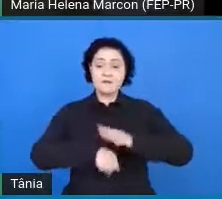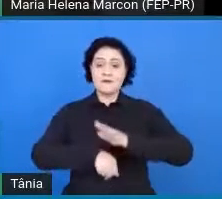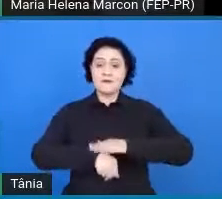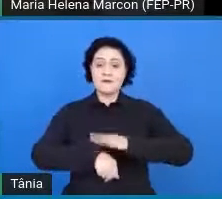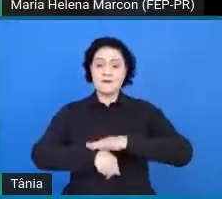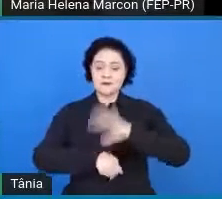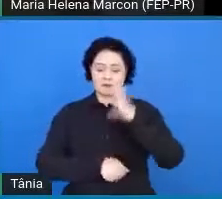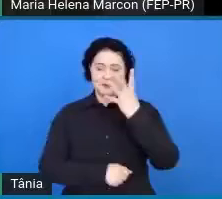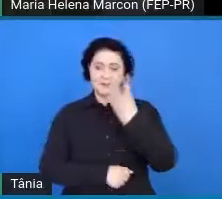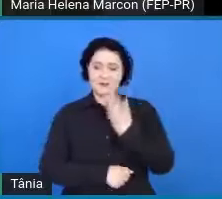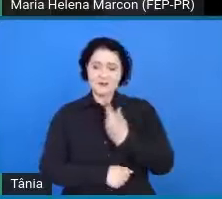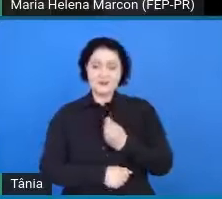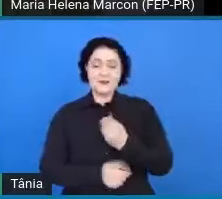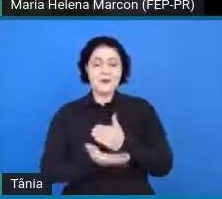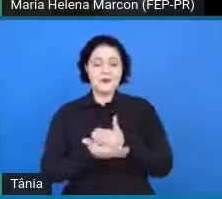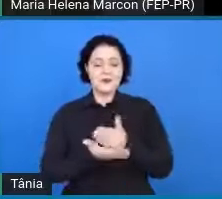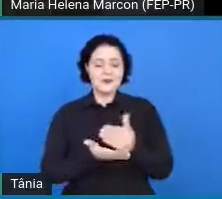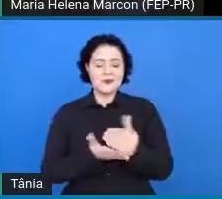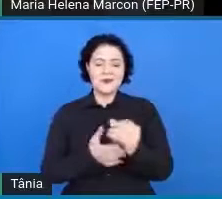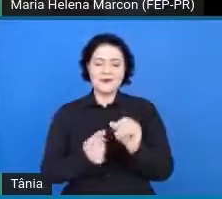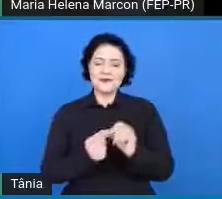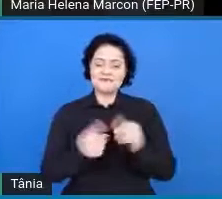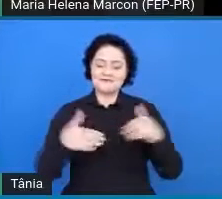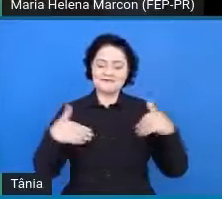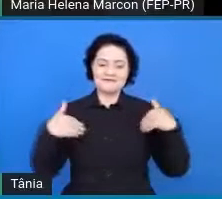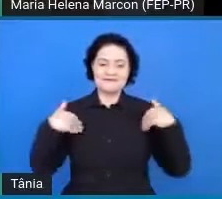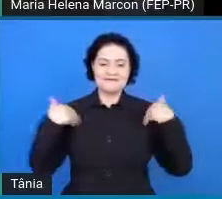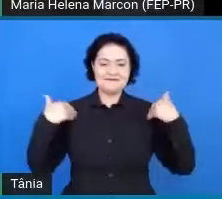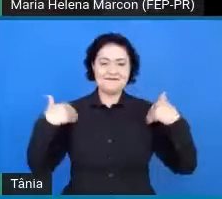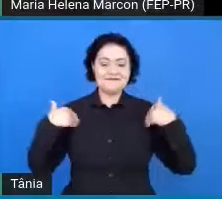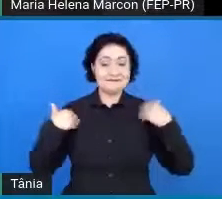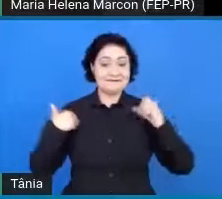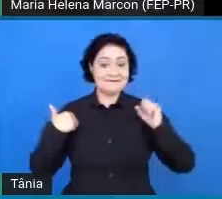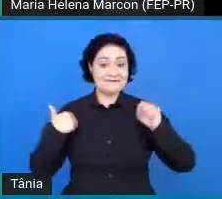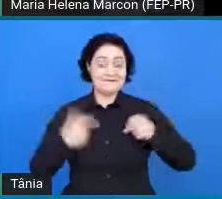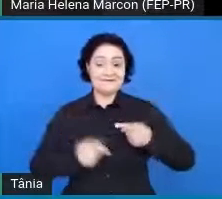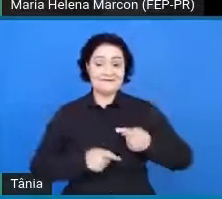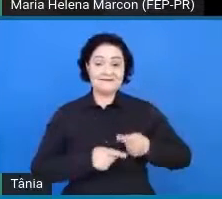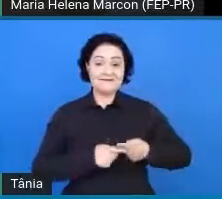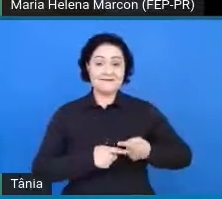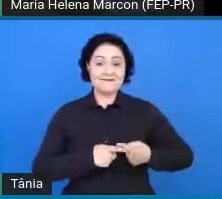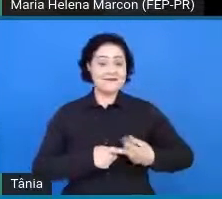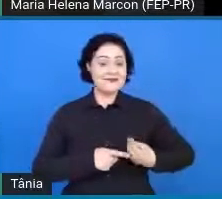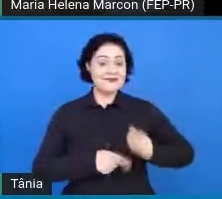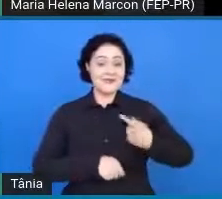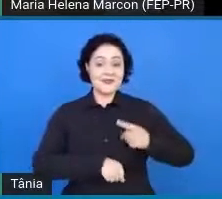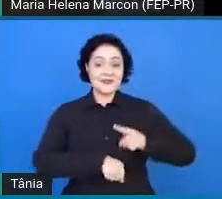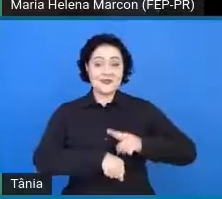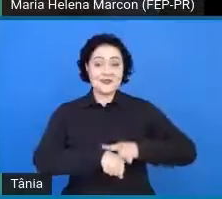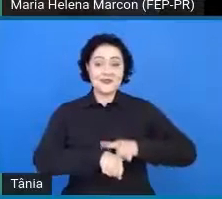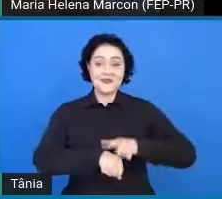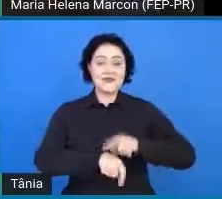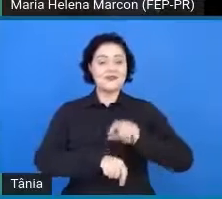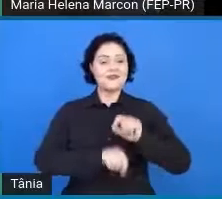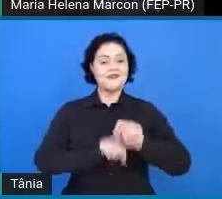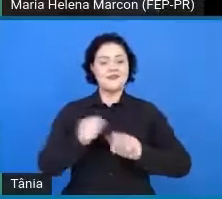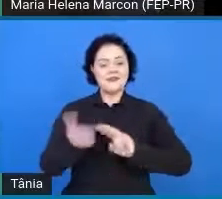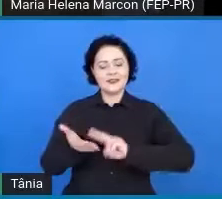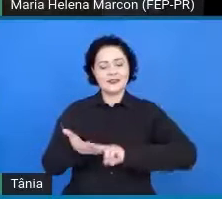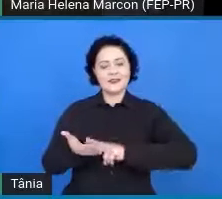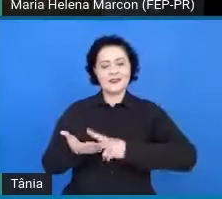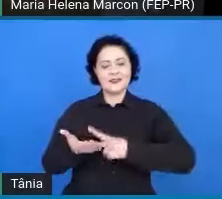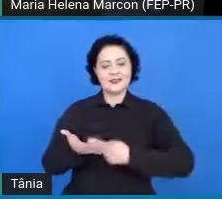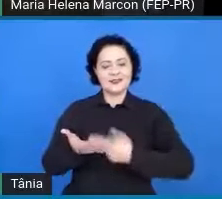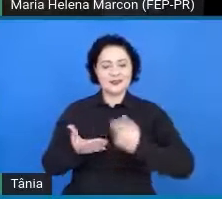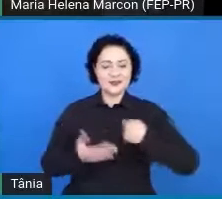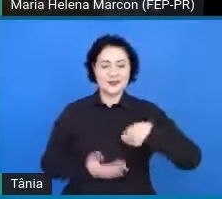desde o início o fazemos com muita alegria porque estamos neste momento traduzido